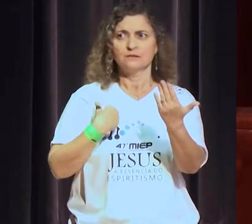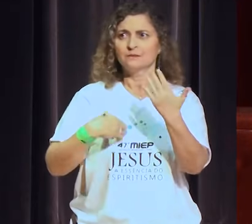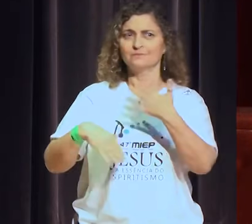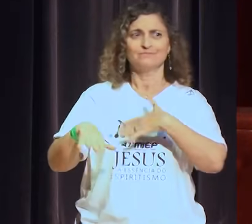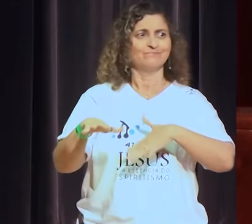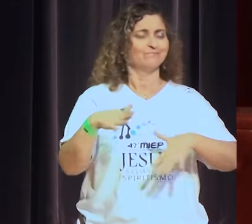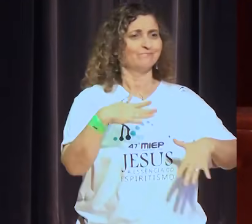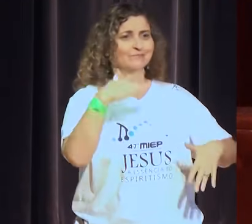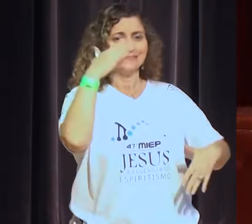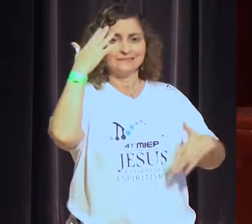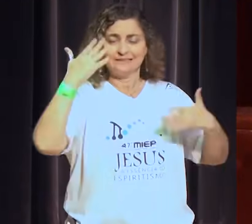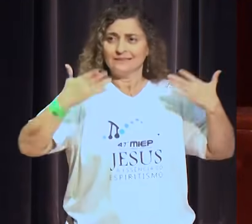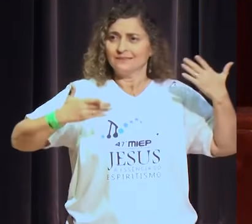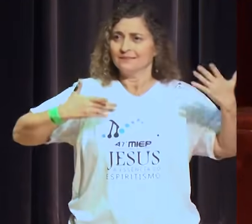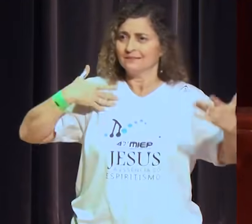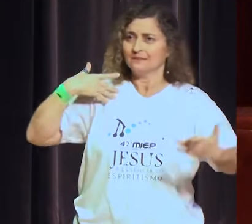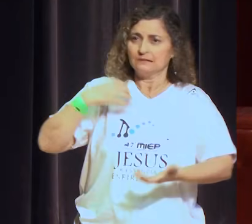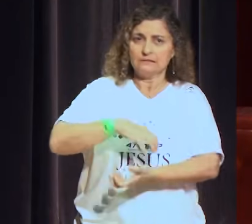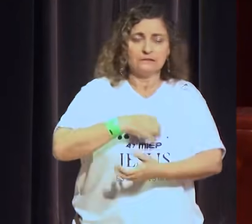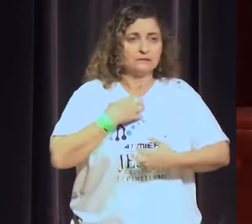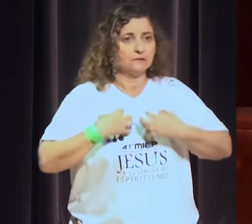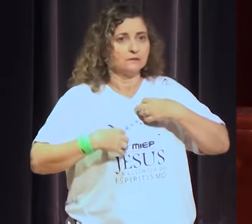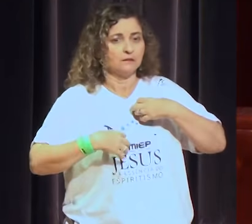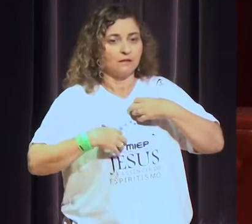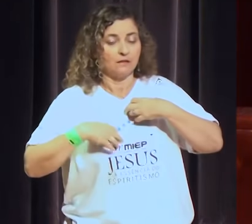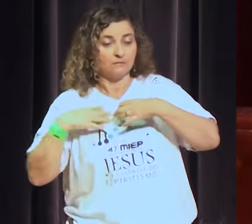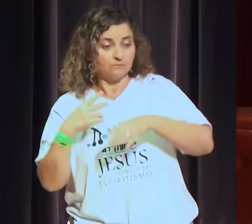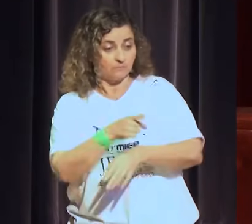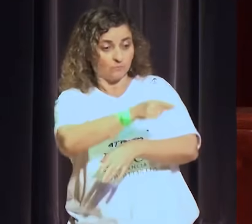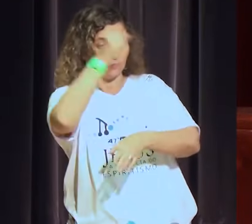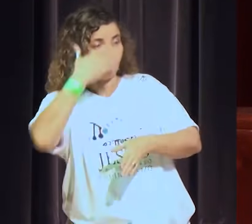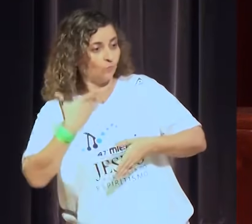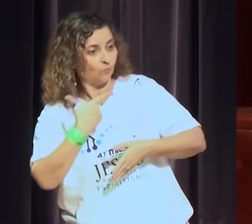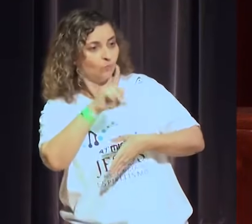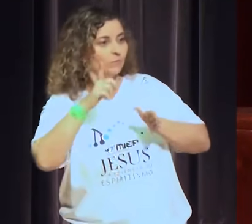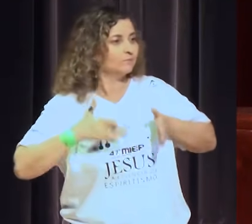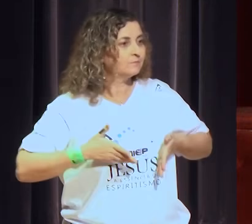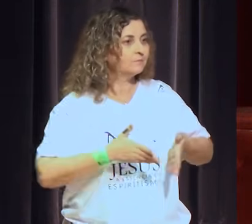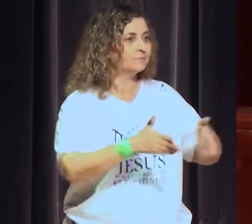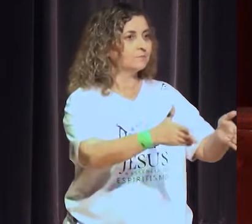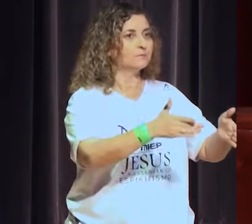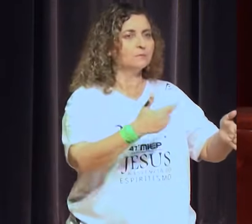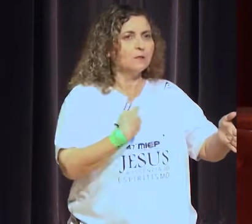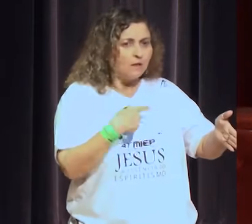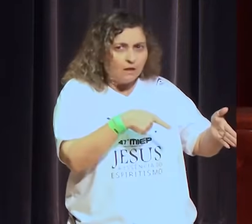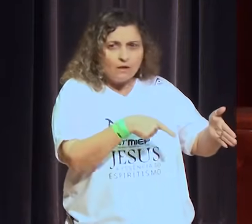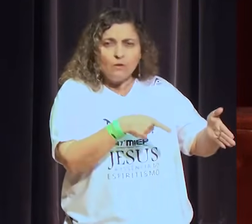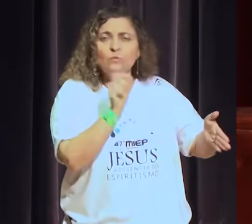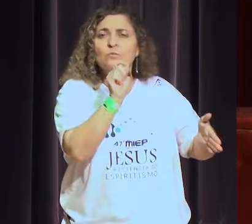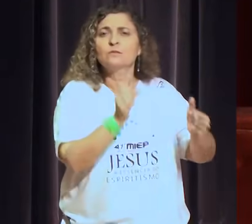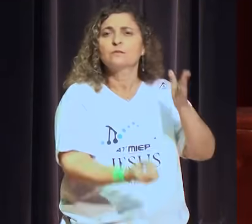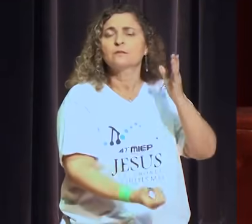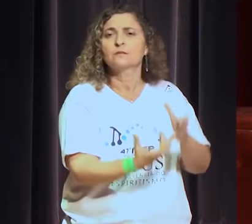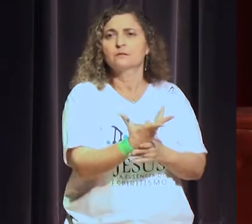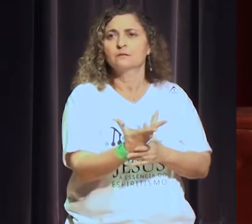tive que abrir uma outra... Percebe? Aí você começa a lidar com outros imponderáveis.